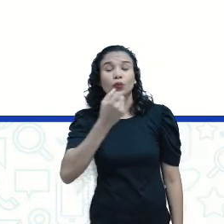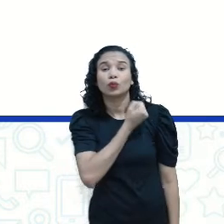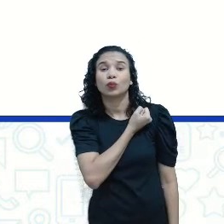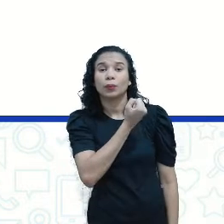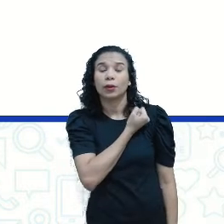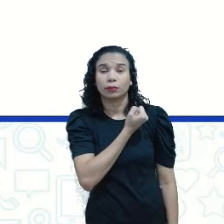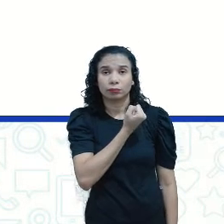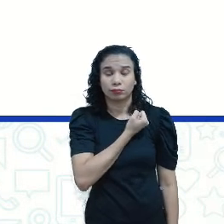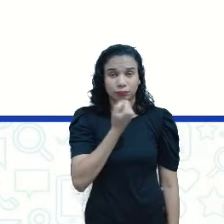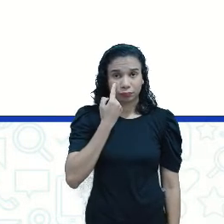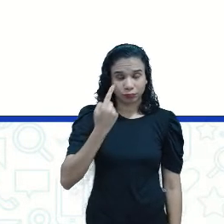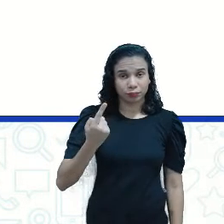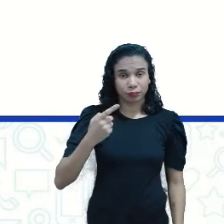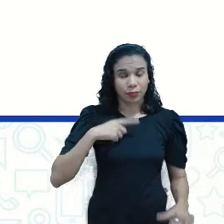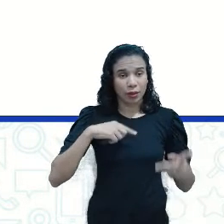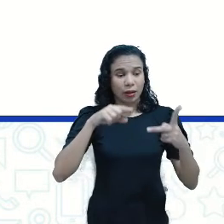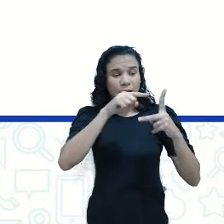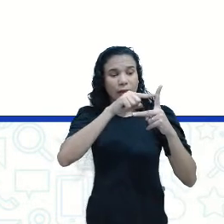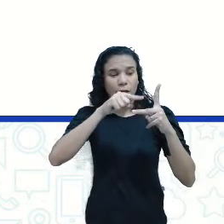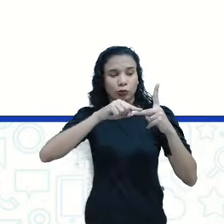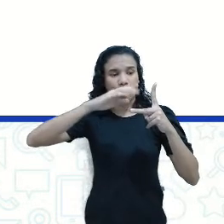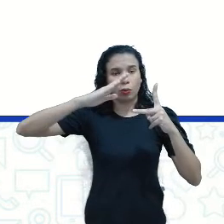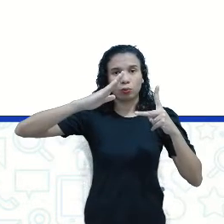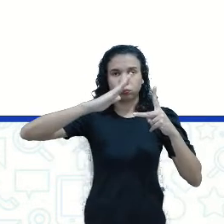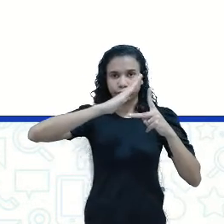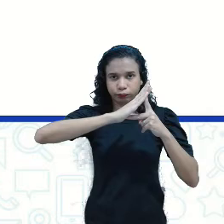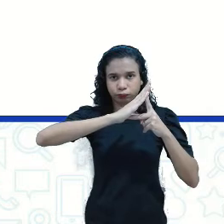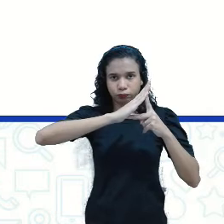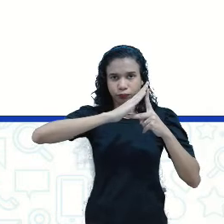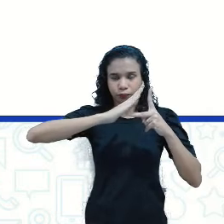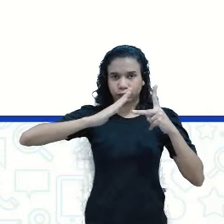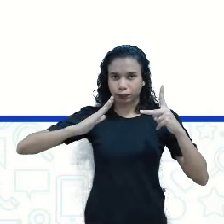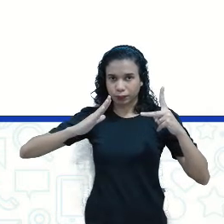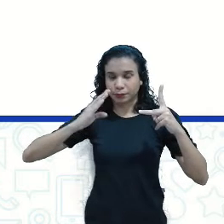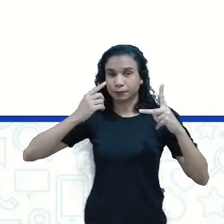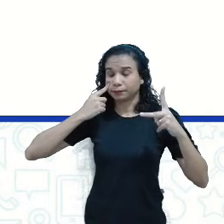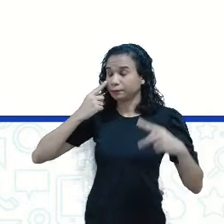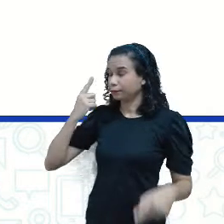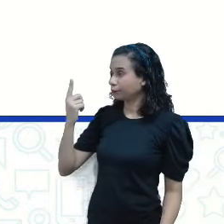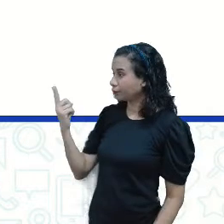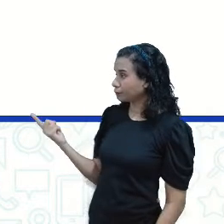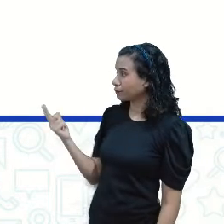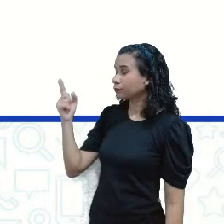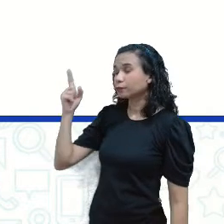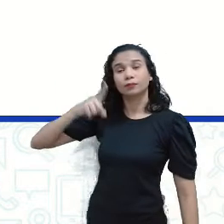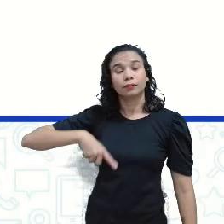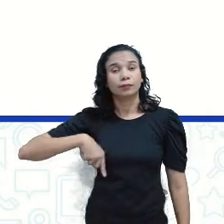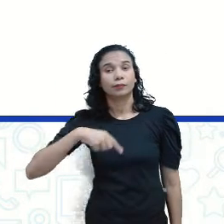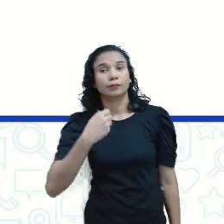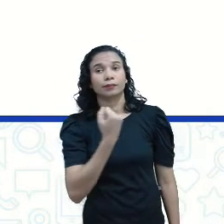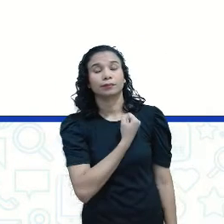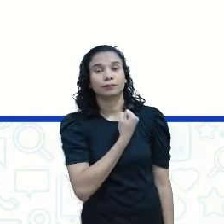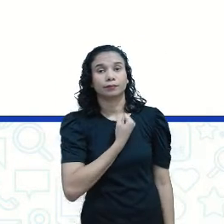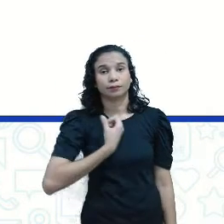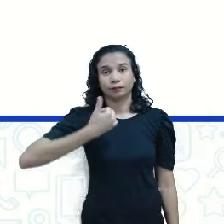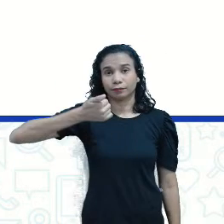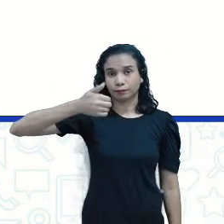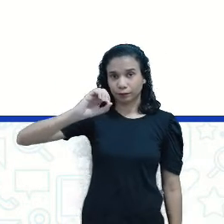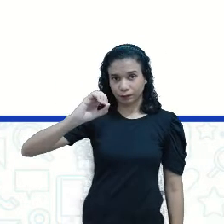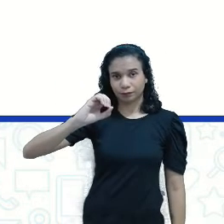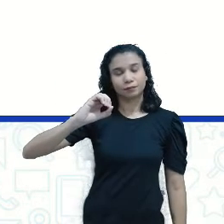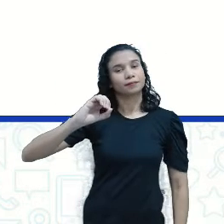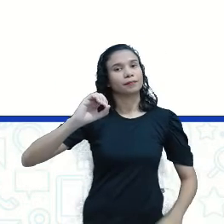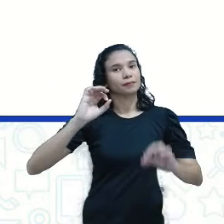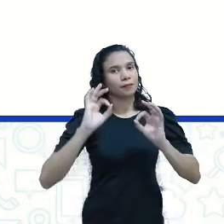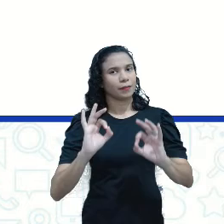ser o maior lado do triângulo ou oposto a 90 graus. Neste caso, a hipotenusa é 10.